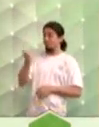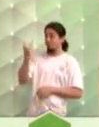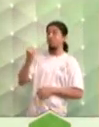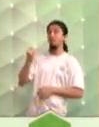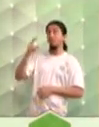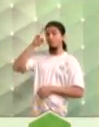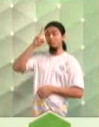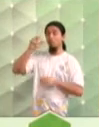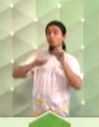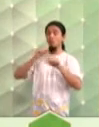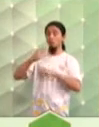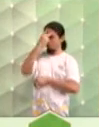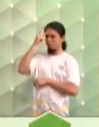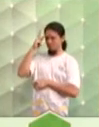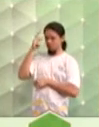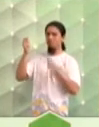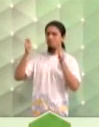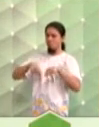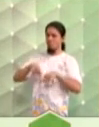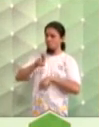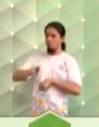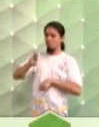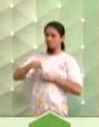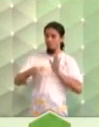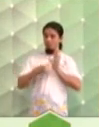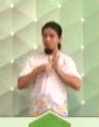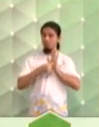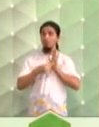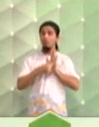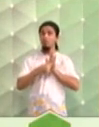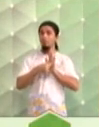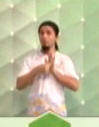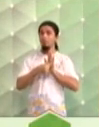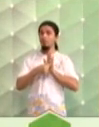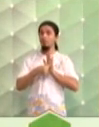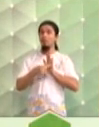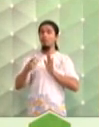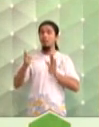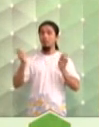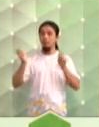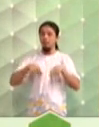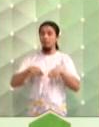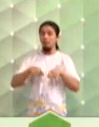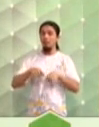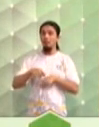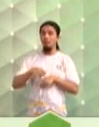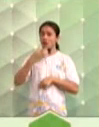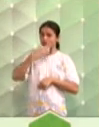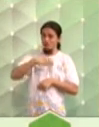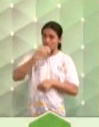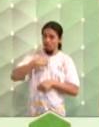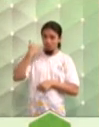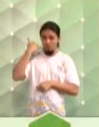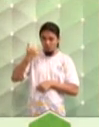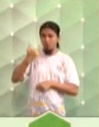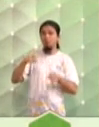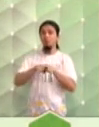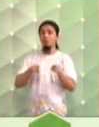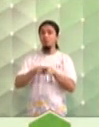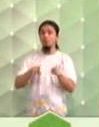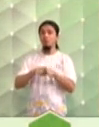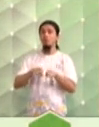pessoas também podem utilizar o nosso aplicativo, que está nas mãos, lá, através do iOS, através do sistema Android,